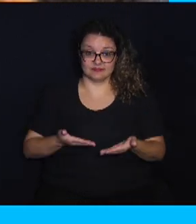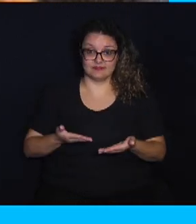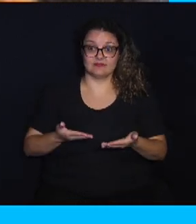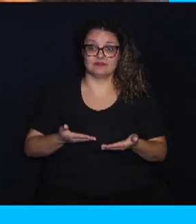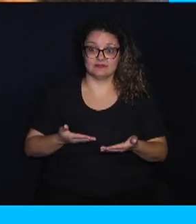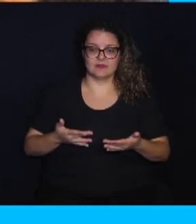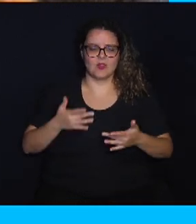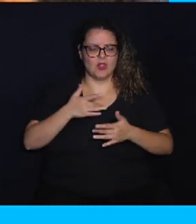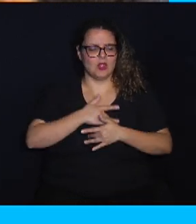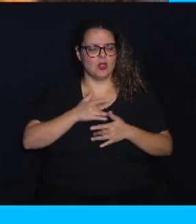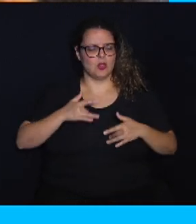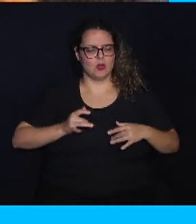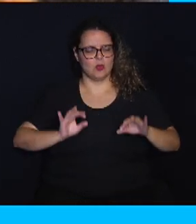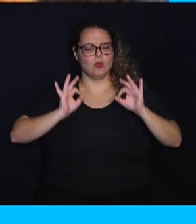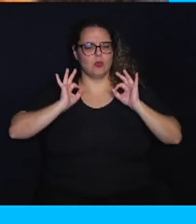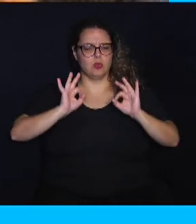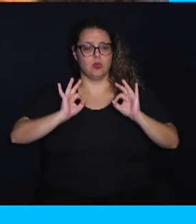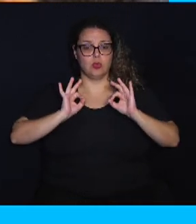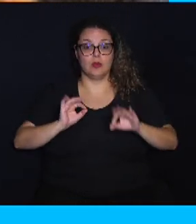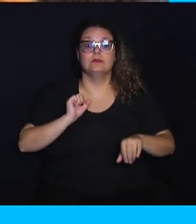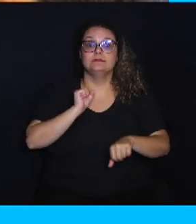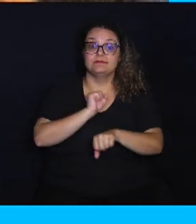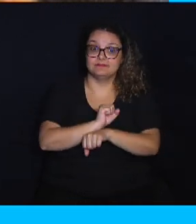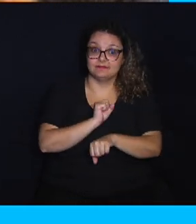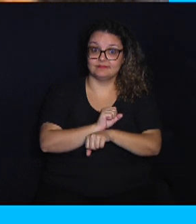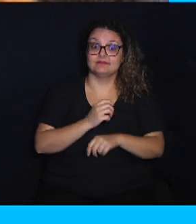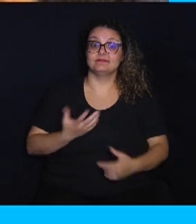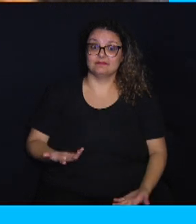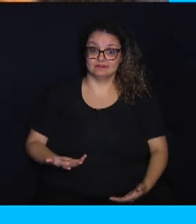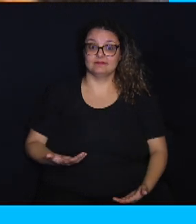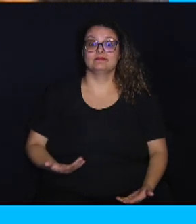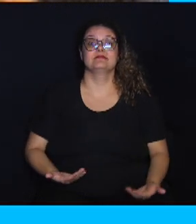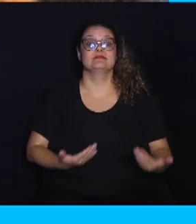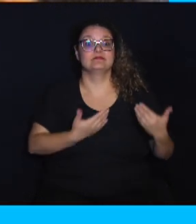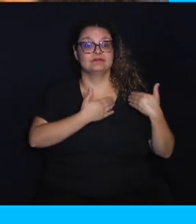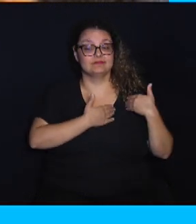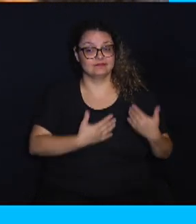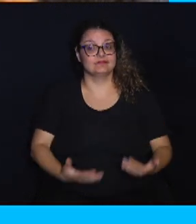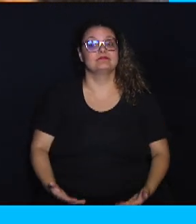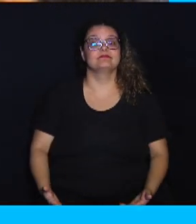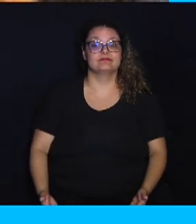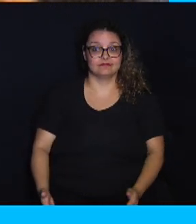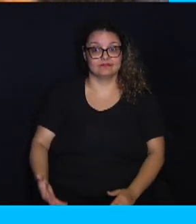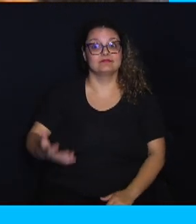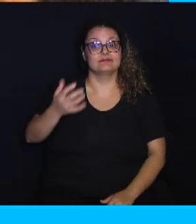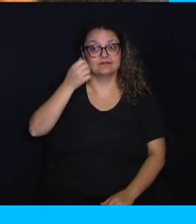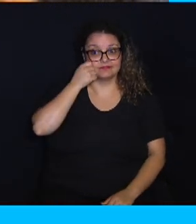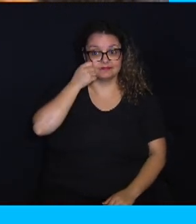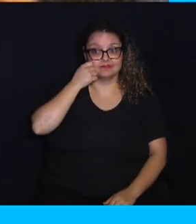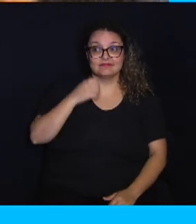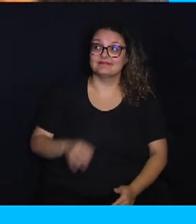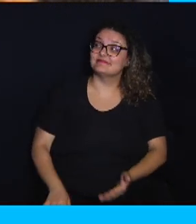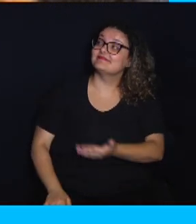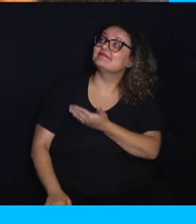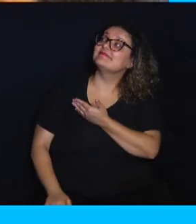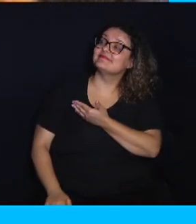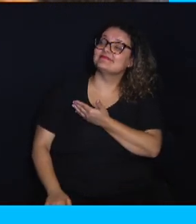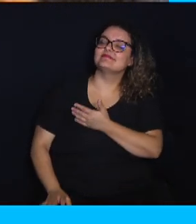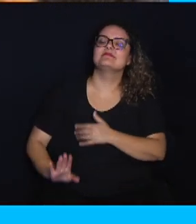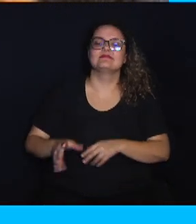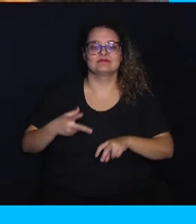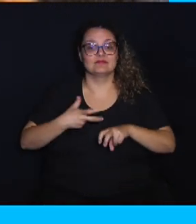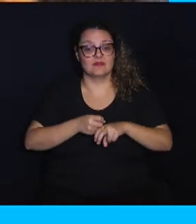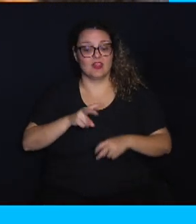super saudável, aguardando uma adoção responsável. Esse cãozinho bicolor já está